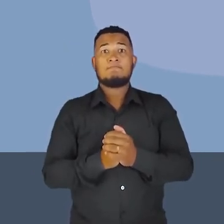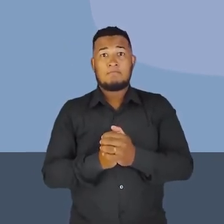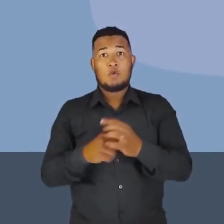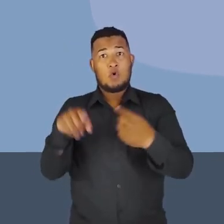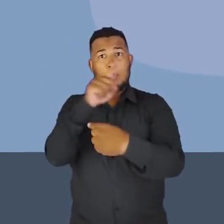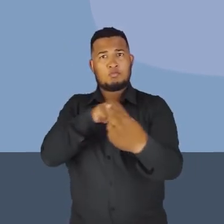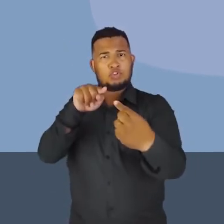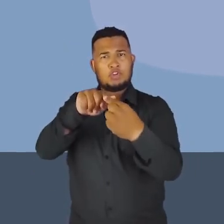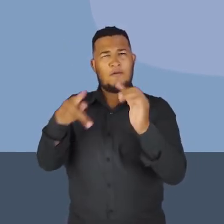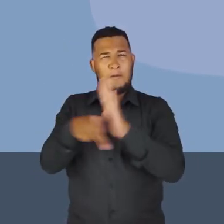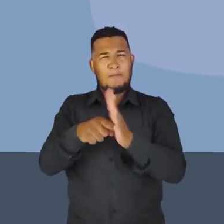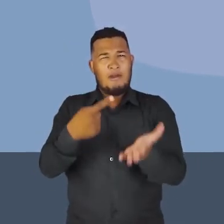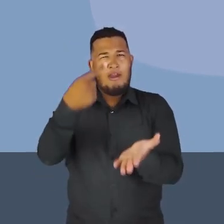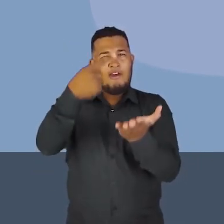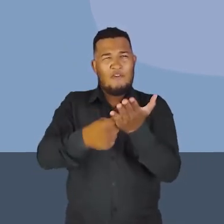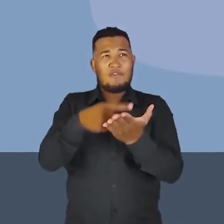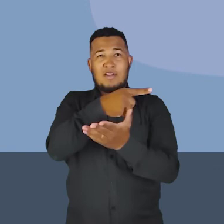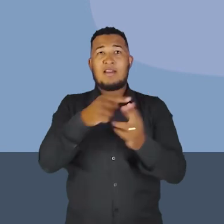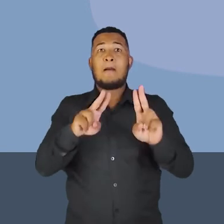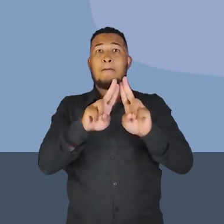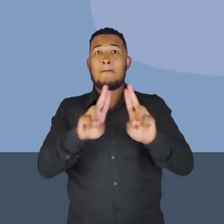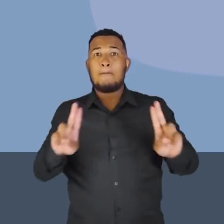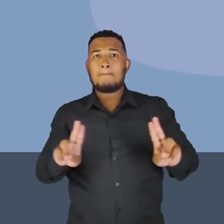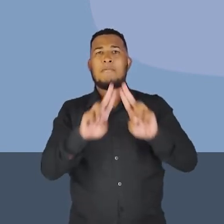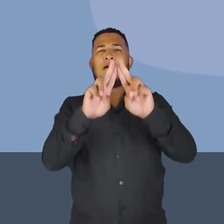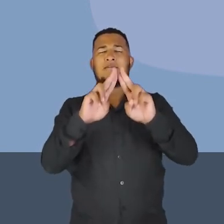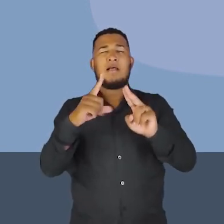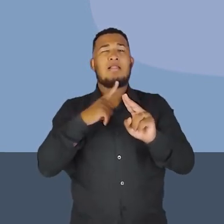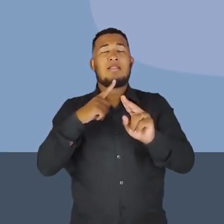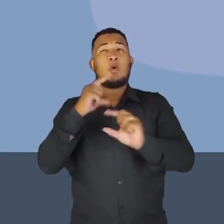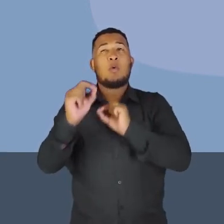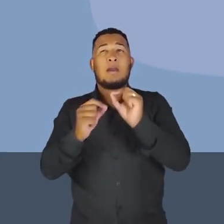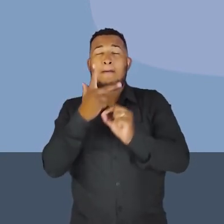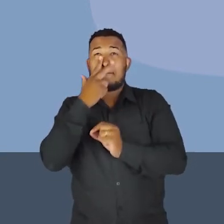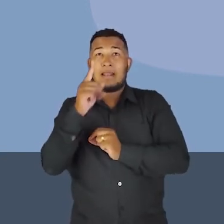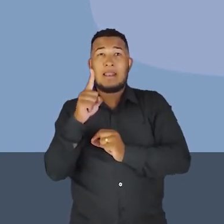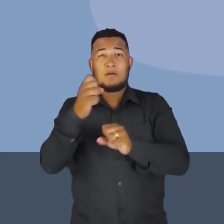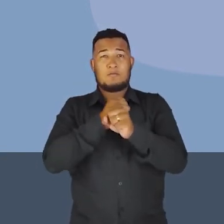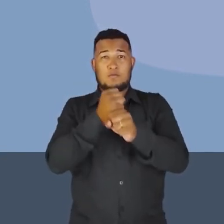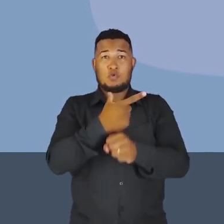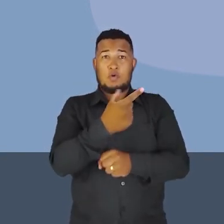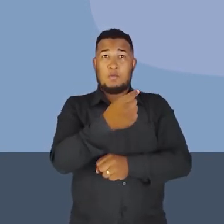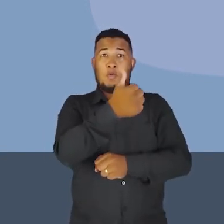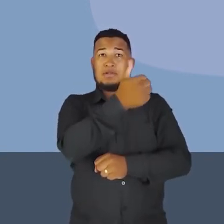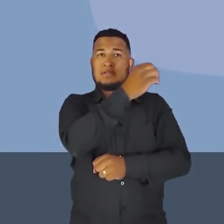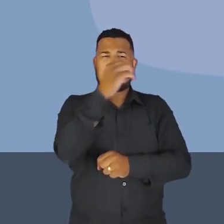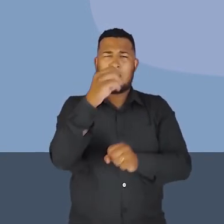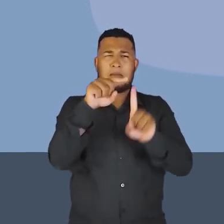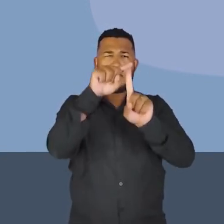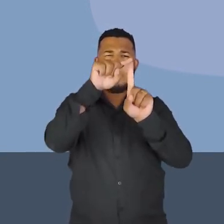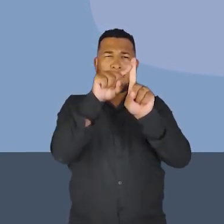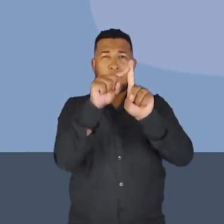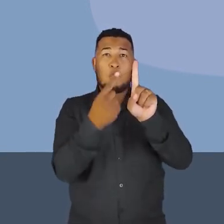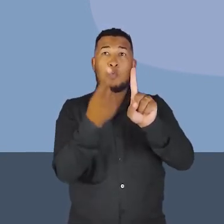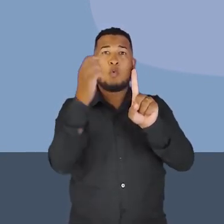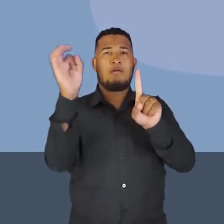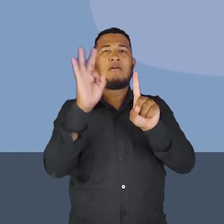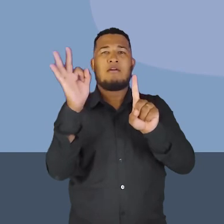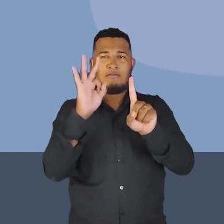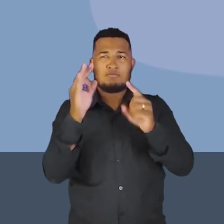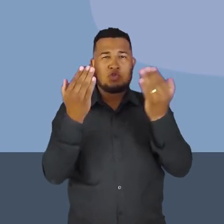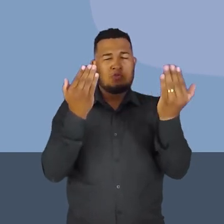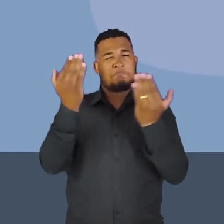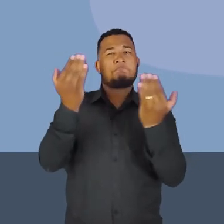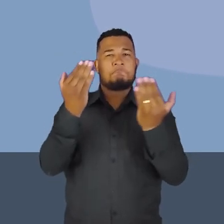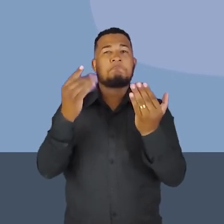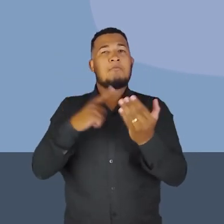Acordo de Paris é chegar a 2100 com no máximo 2 graus Celsius de aumento médio global da temperatura em relação aos